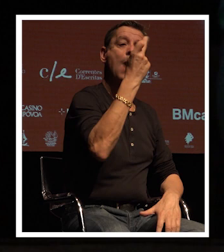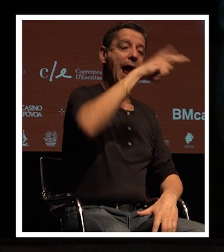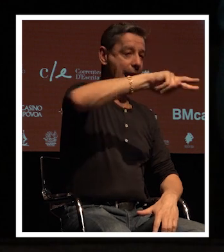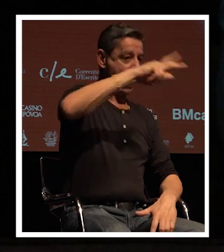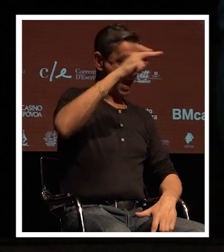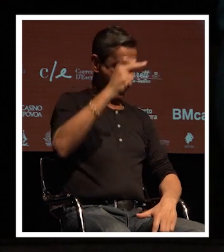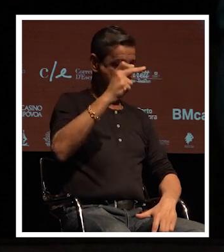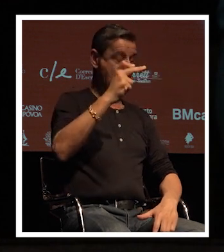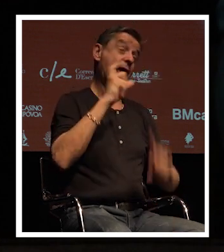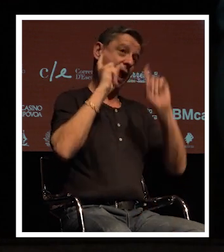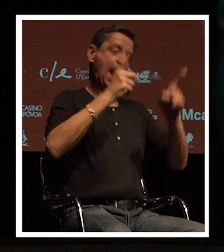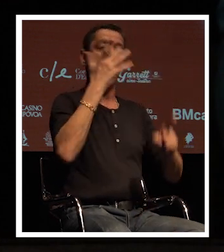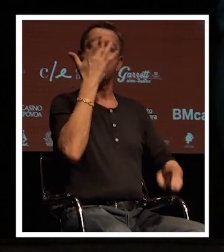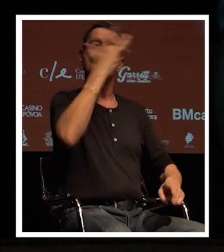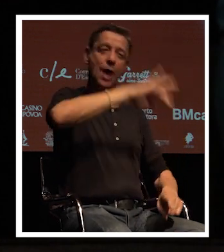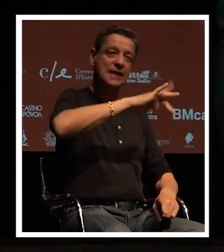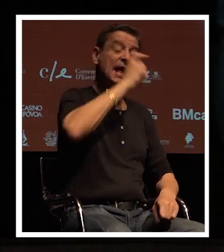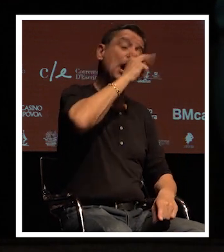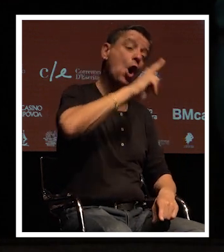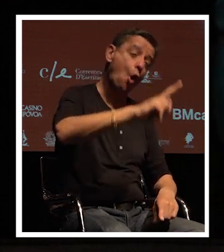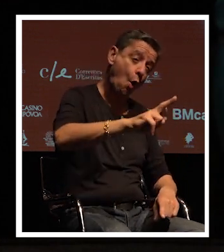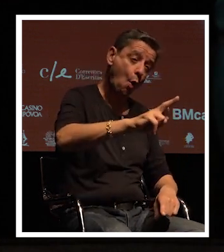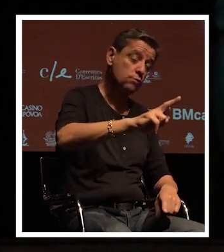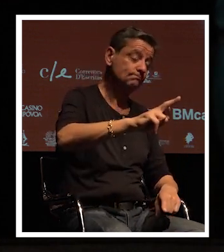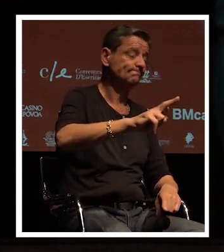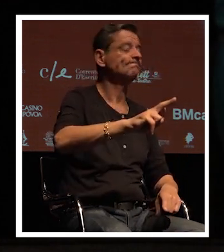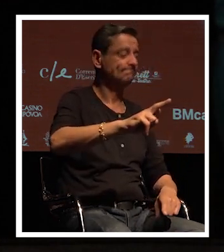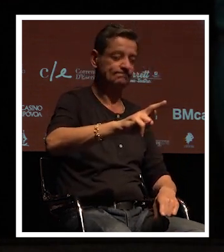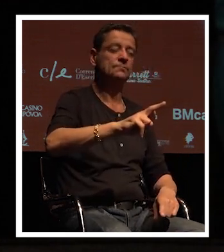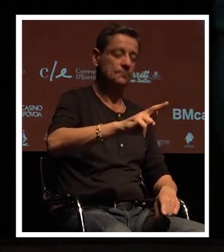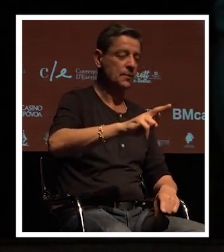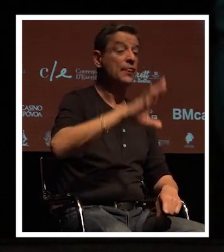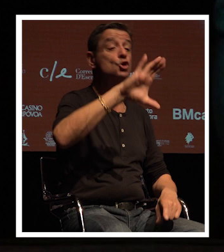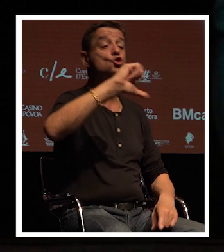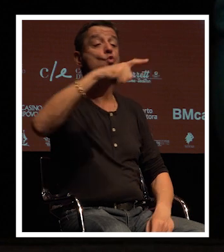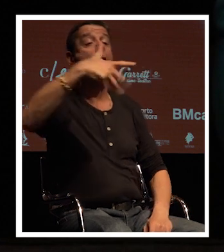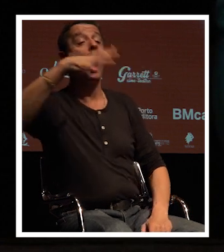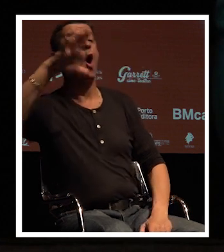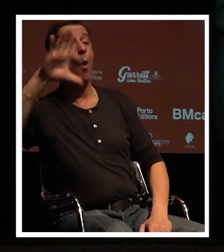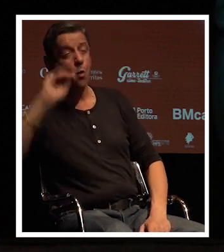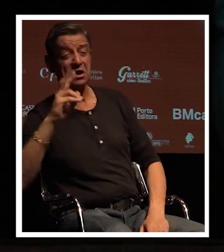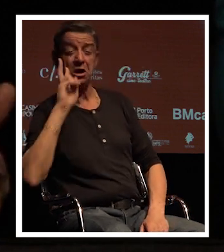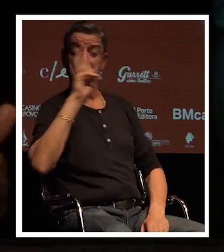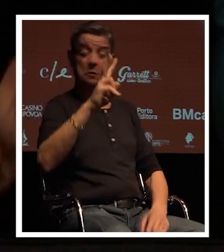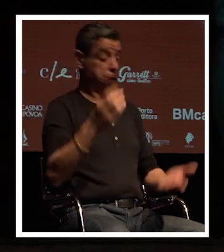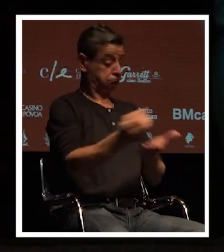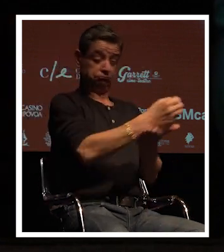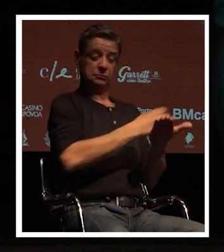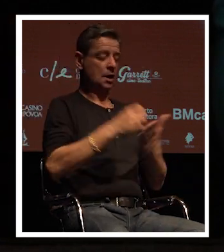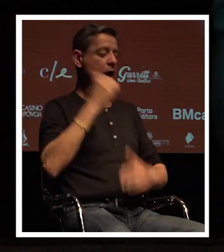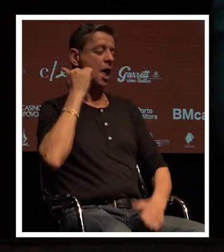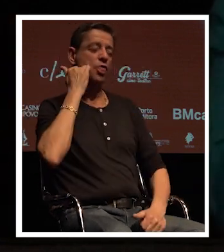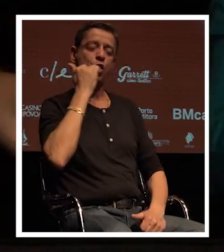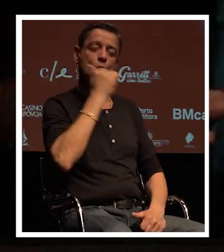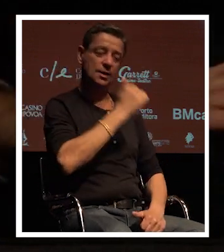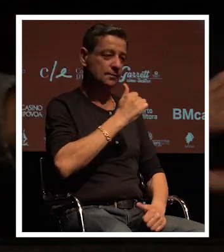que errou na errou na dose errou no amor Joan errou de João ninguém notou ninguém morou que a dor era